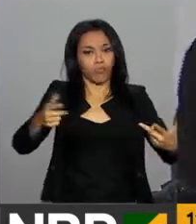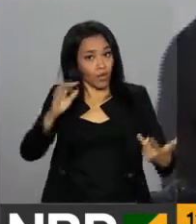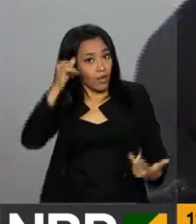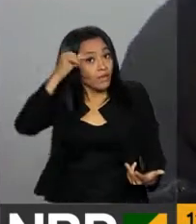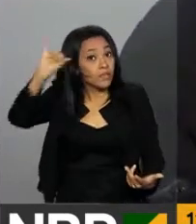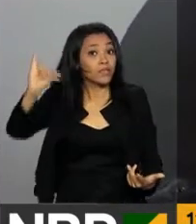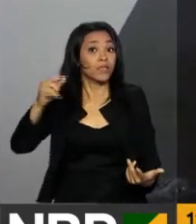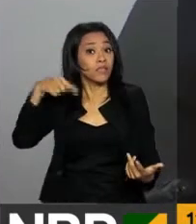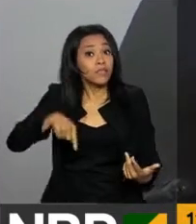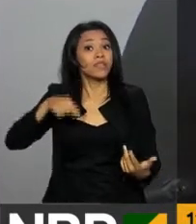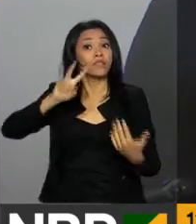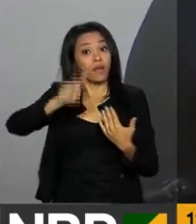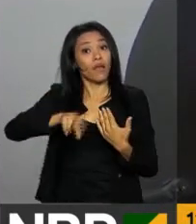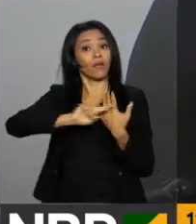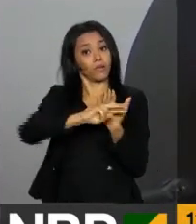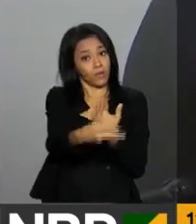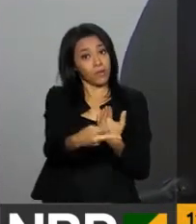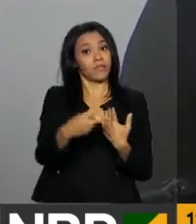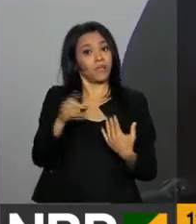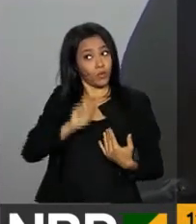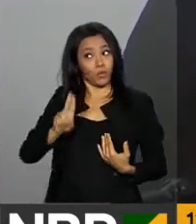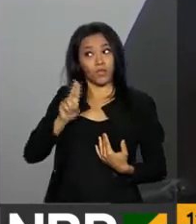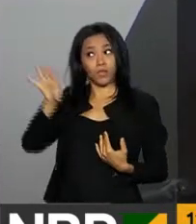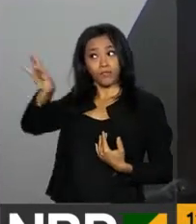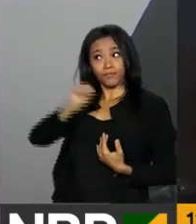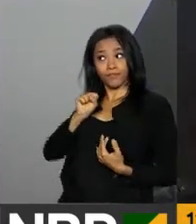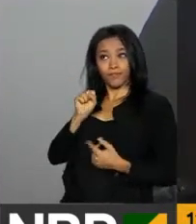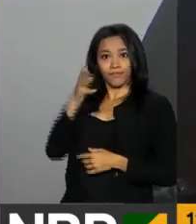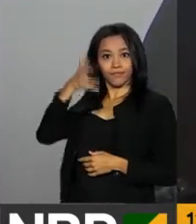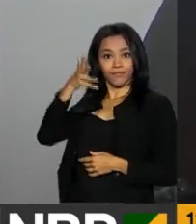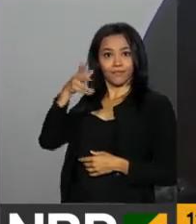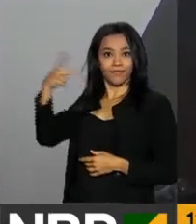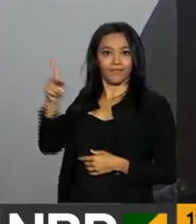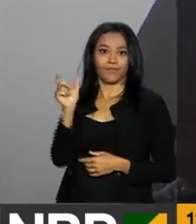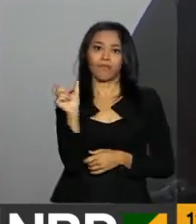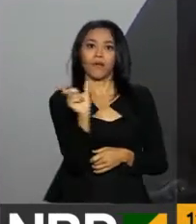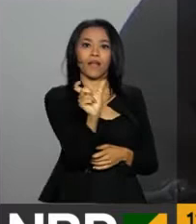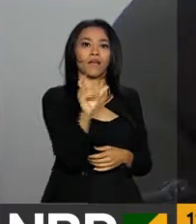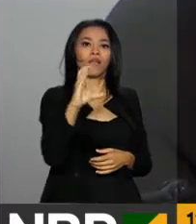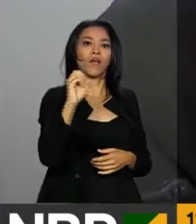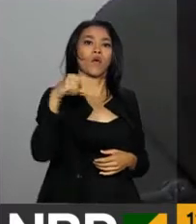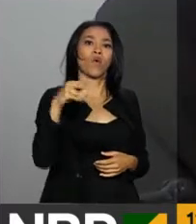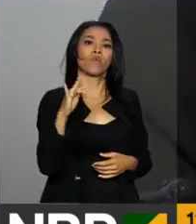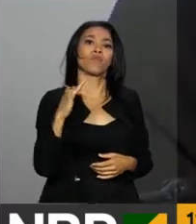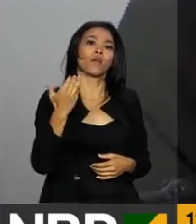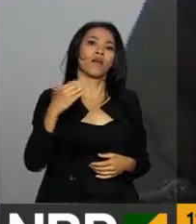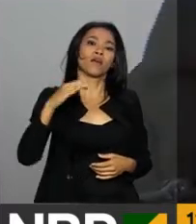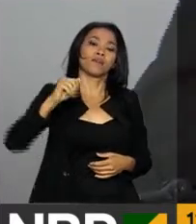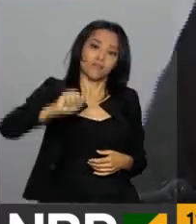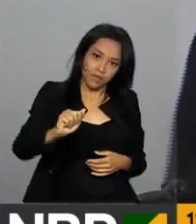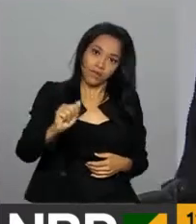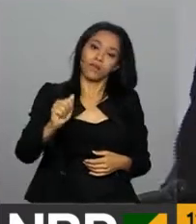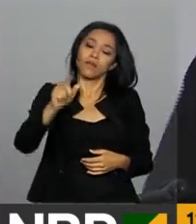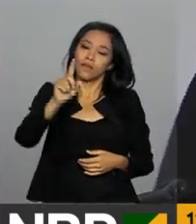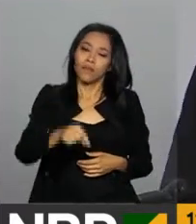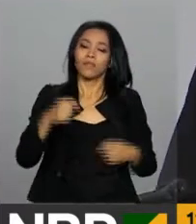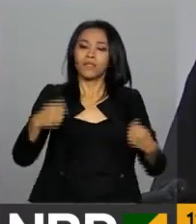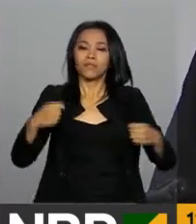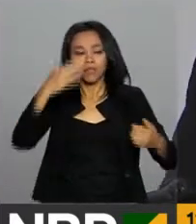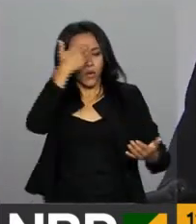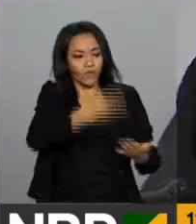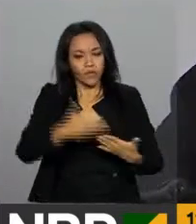que é fruto exatamente usando aqui a sua palavra a palavra confiança que deve presidir as relações entre os cooperados